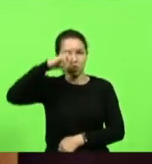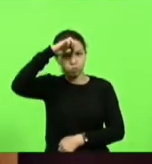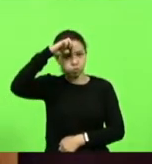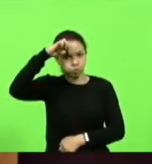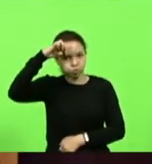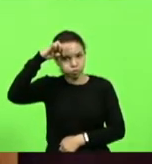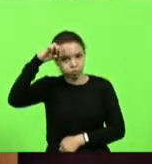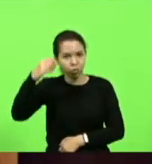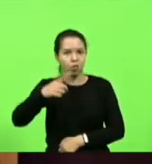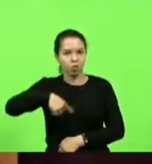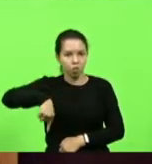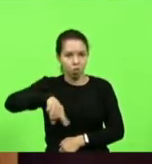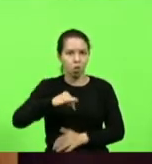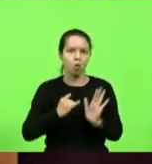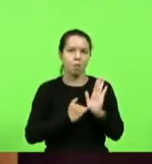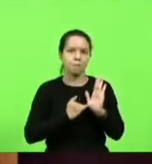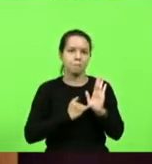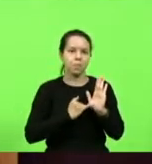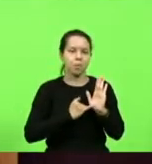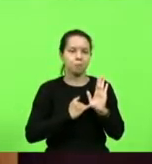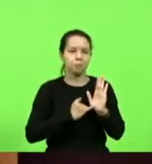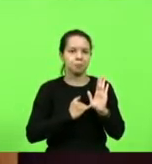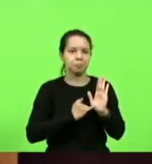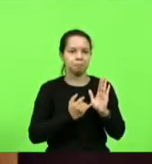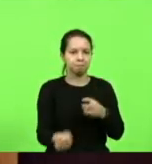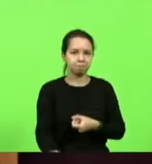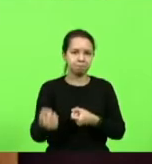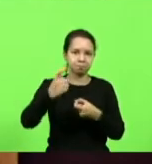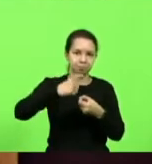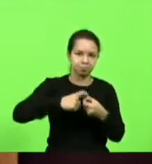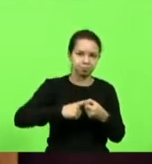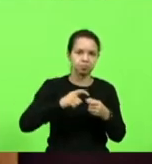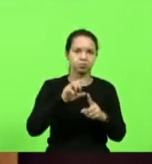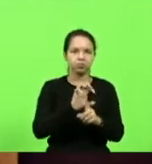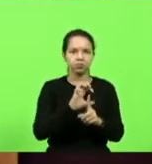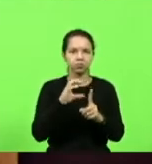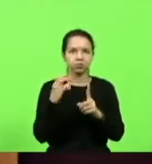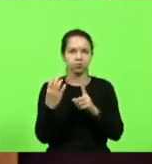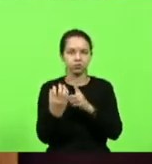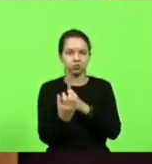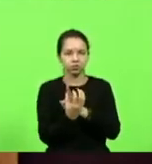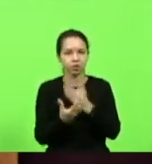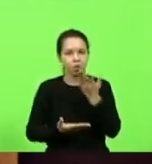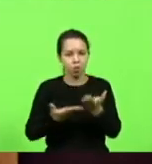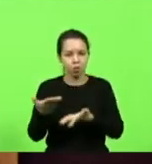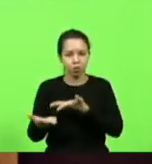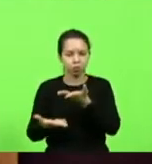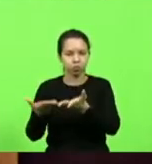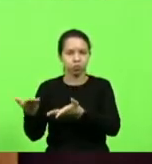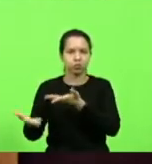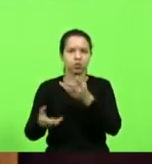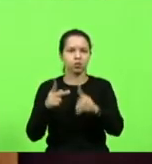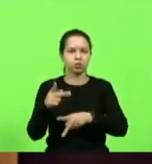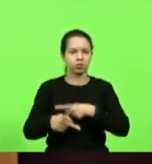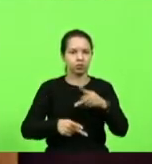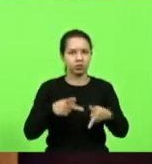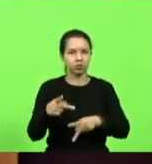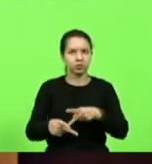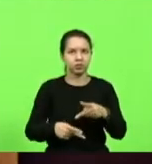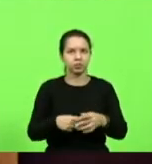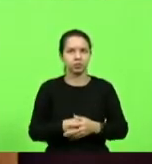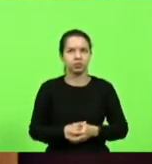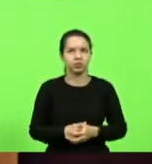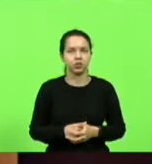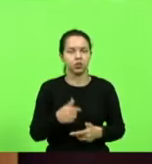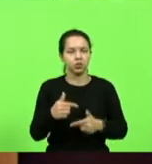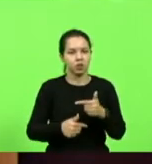nossos impostos, que voltam para a comunidade, para o bem das pessoas. O trabalho